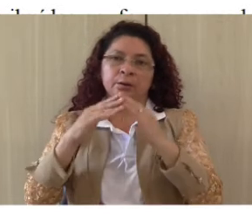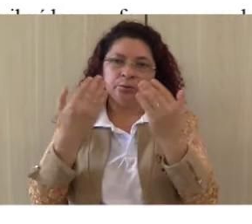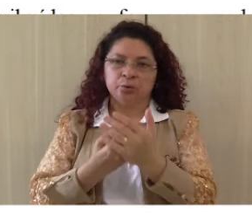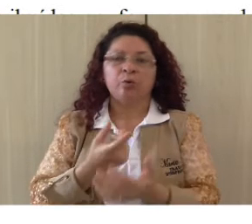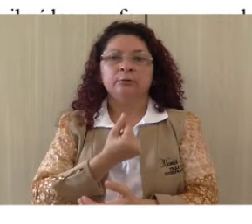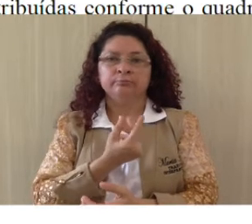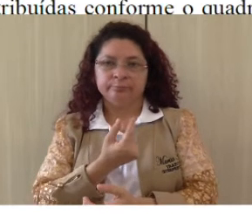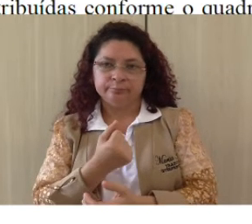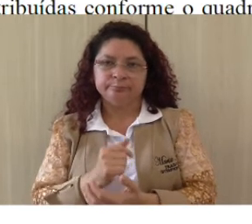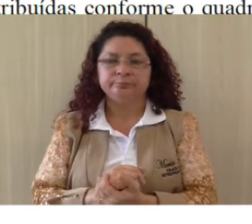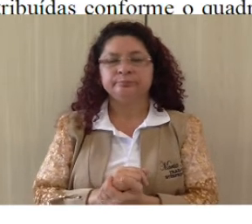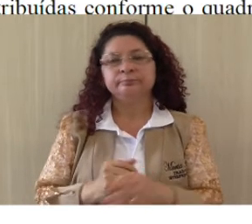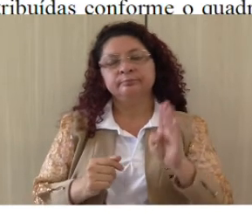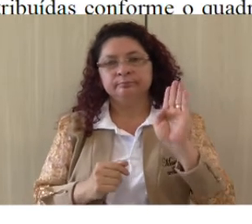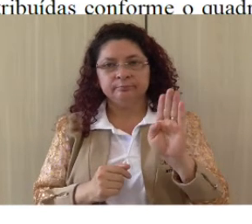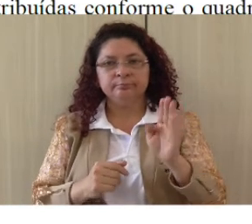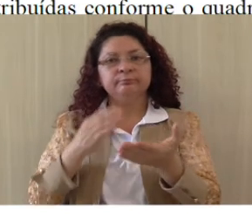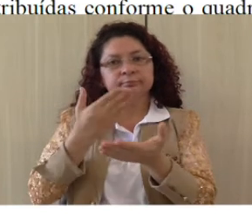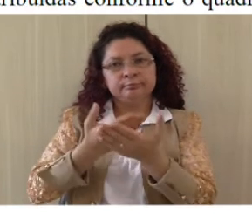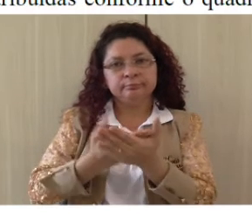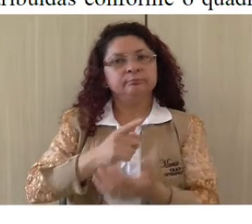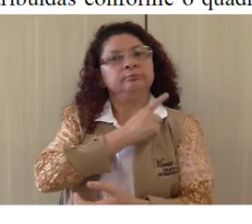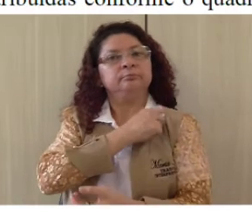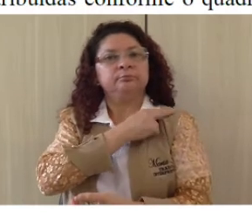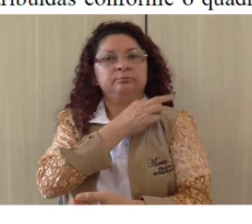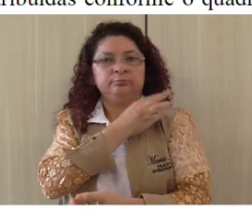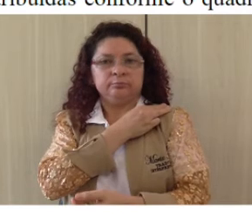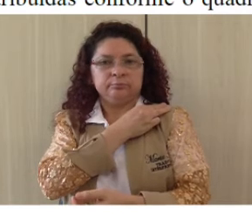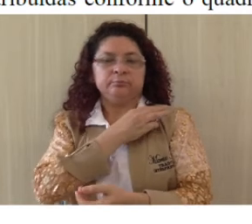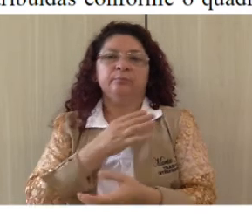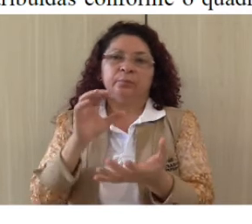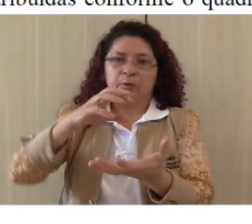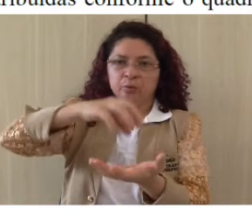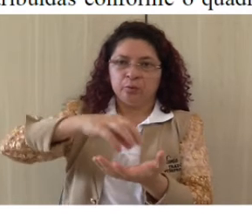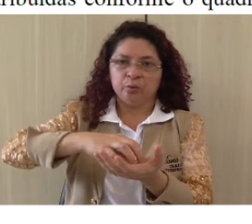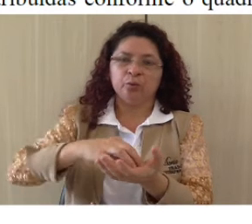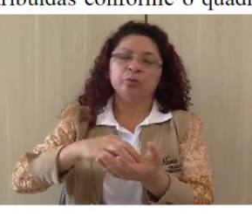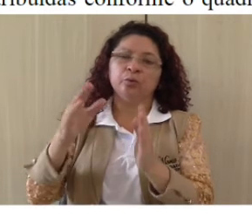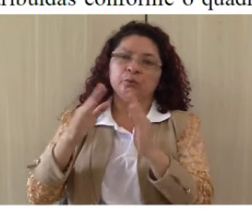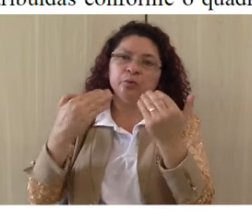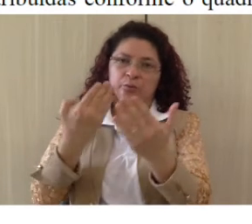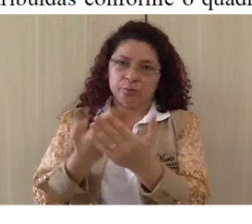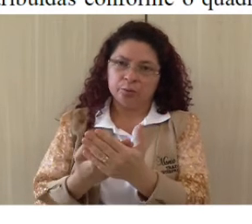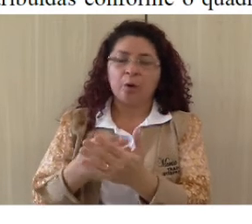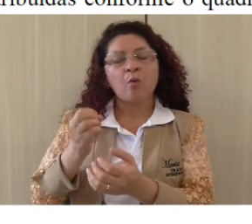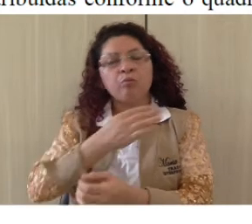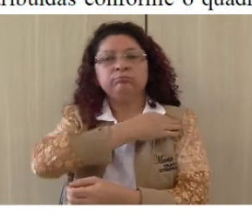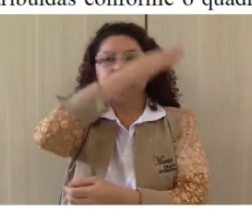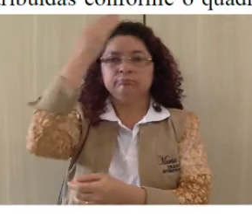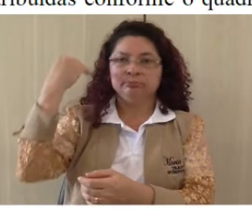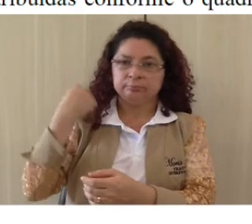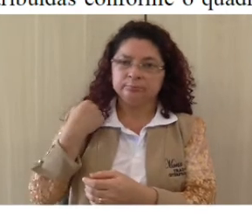particulares, b. cursaram o ensino médio em escolas comunitárias, confessionais